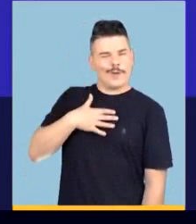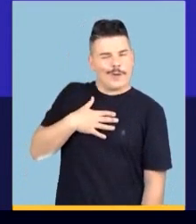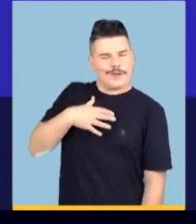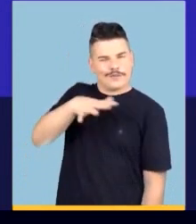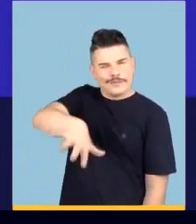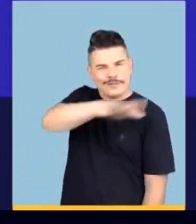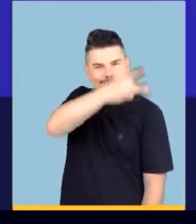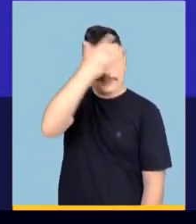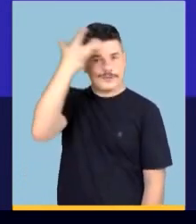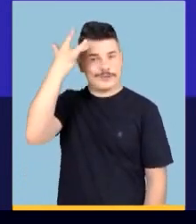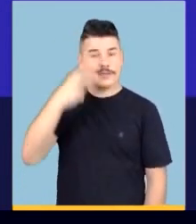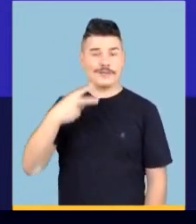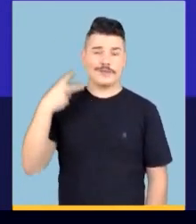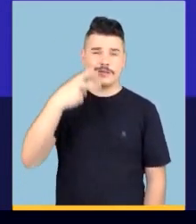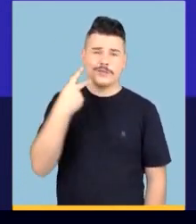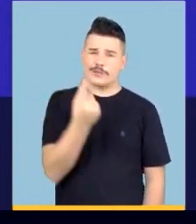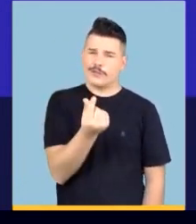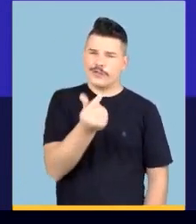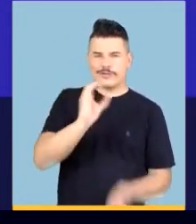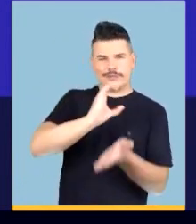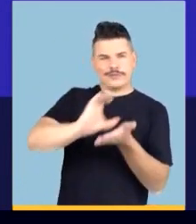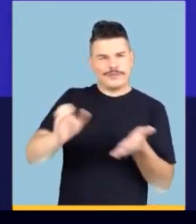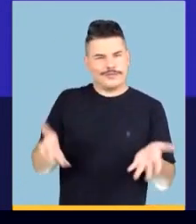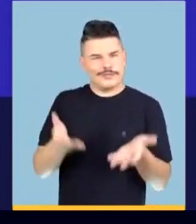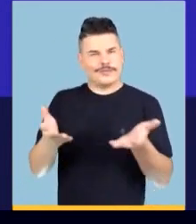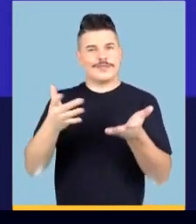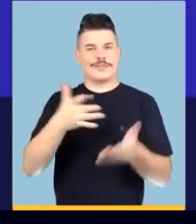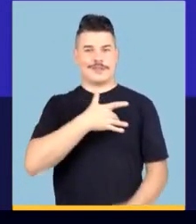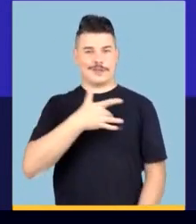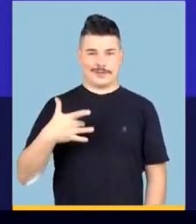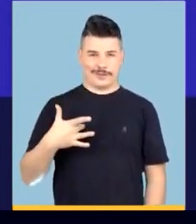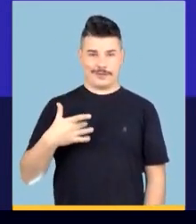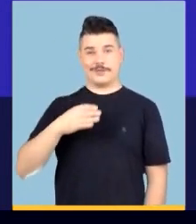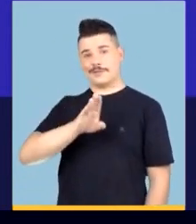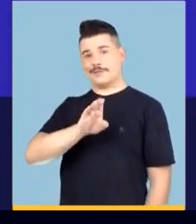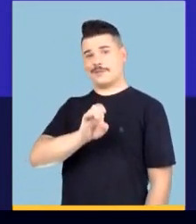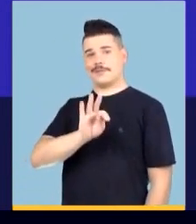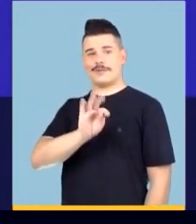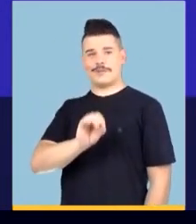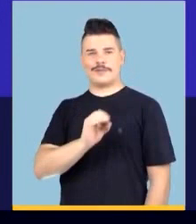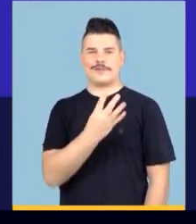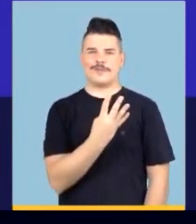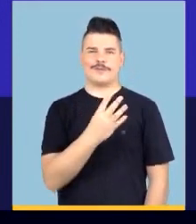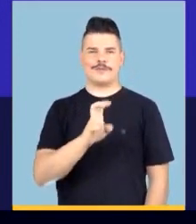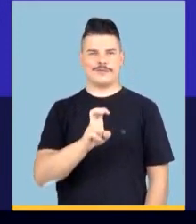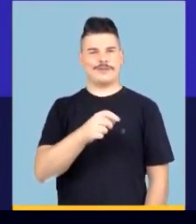gente. Sou o vereador que mais investi na saúde, Beto do Social,